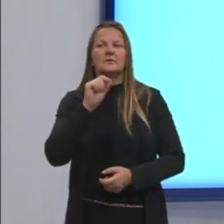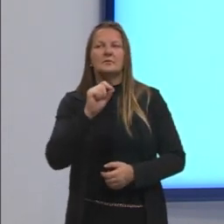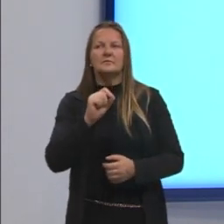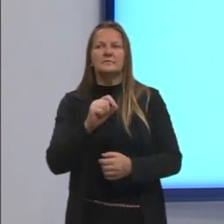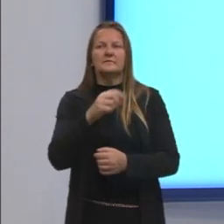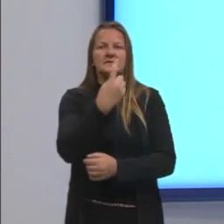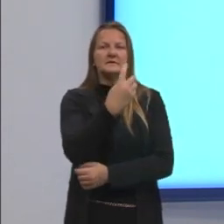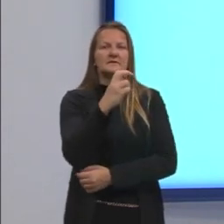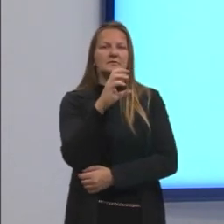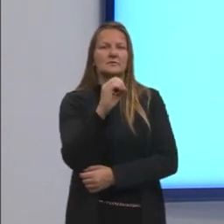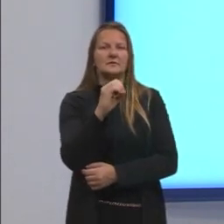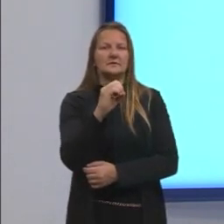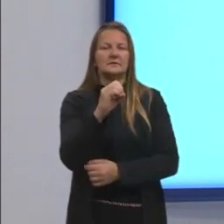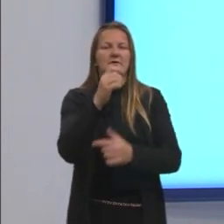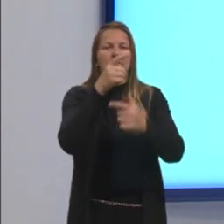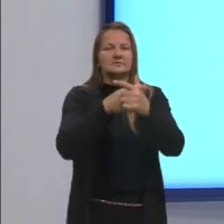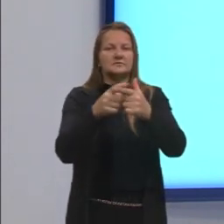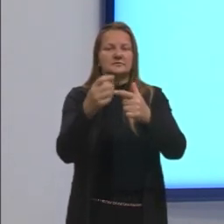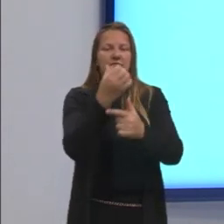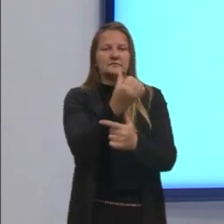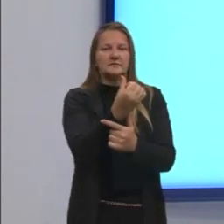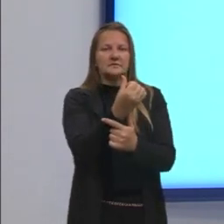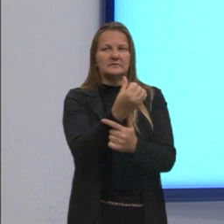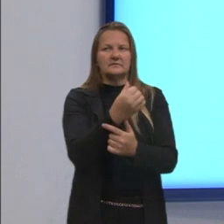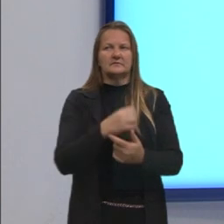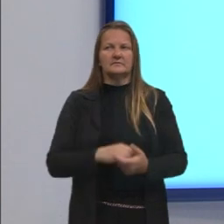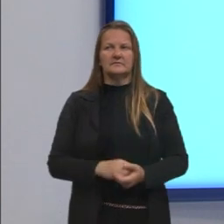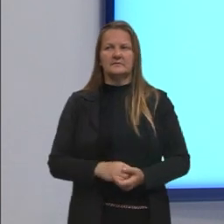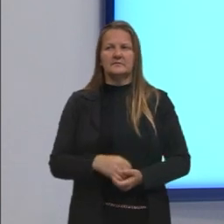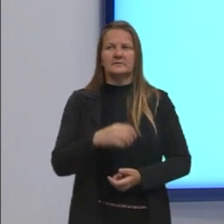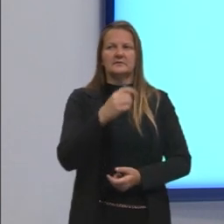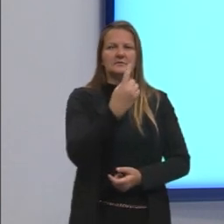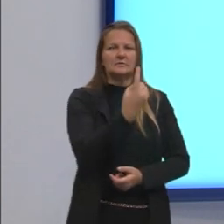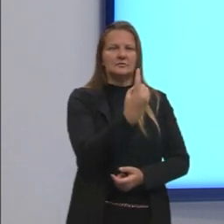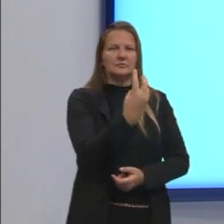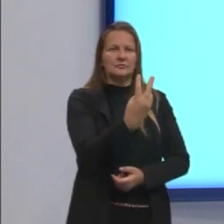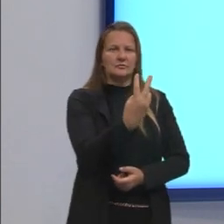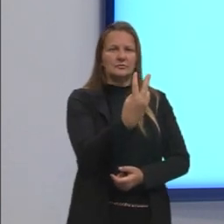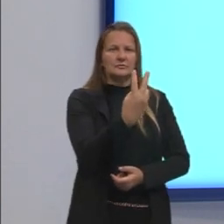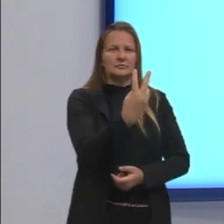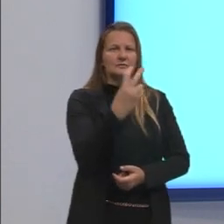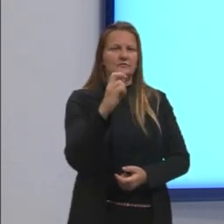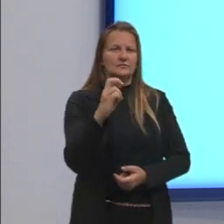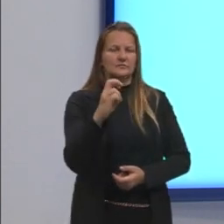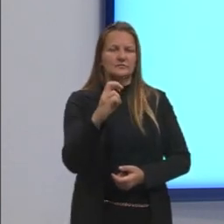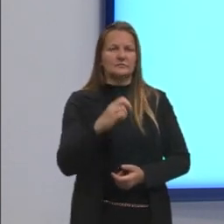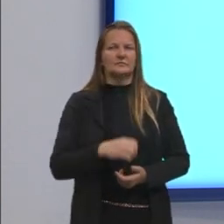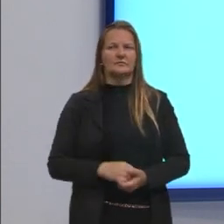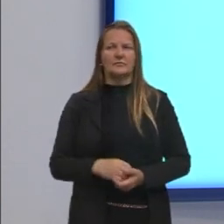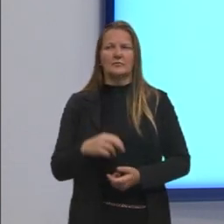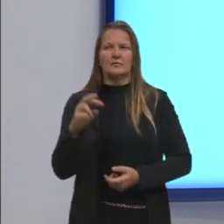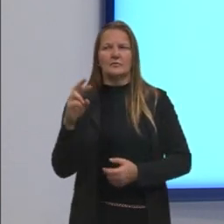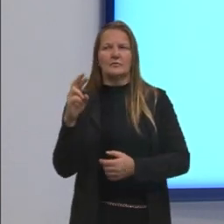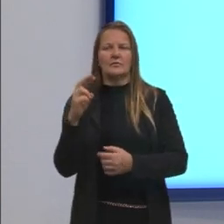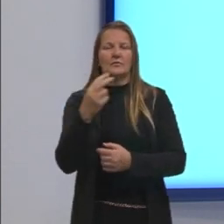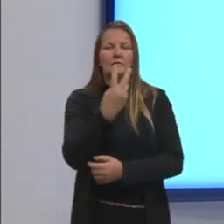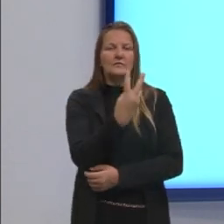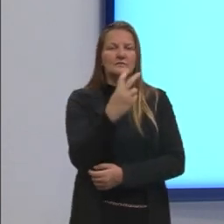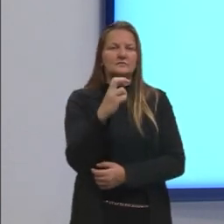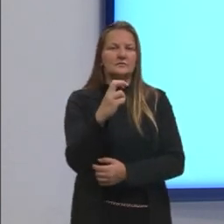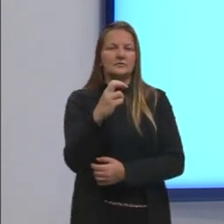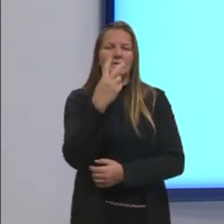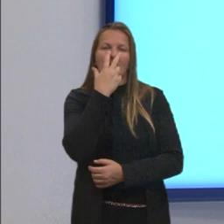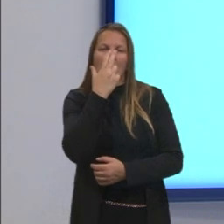150 / 6 isto resulta em 25 então 25